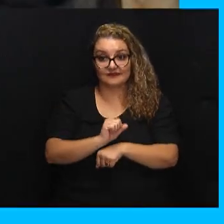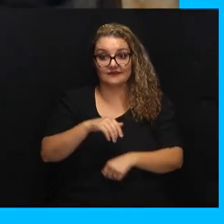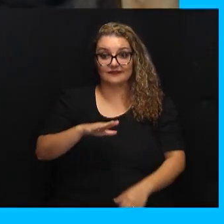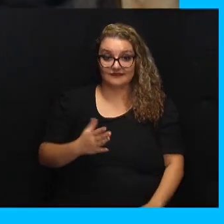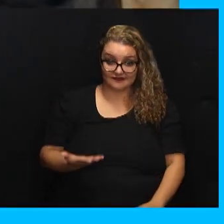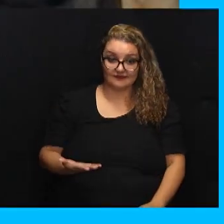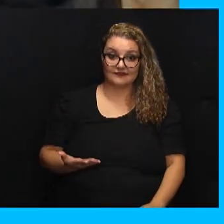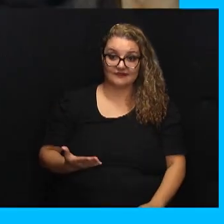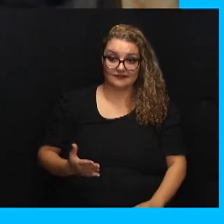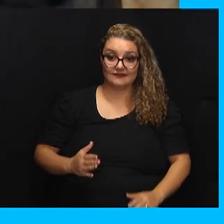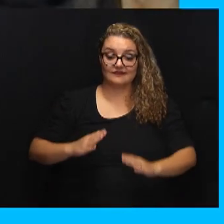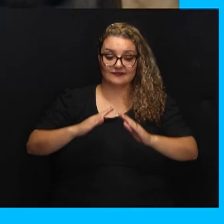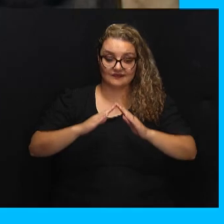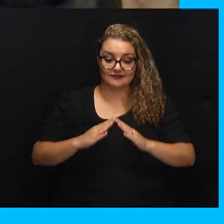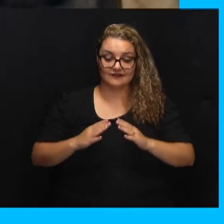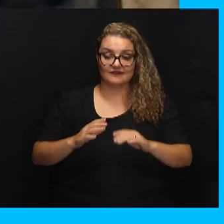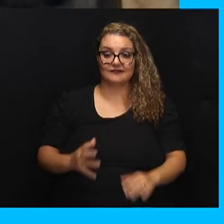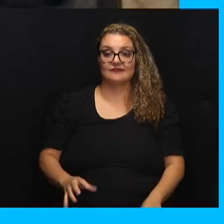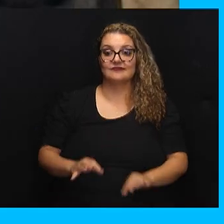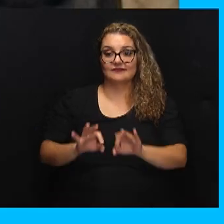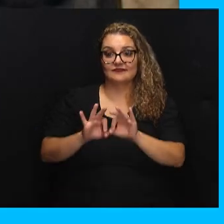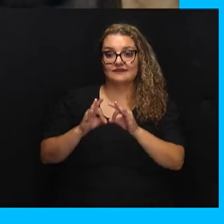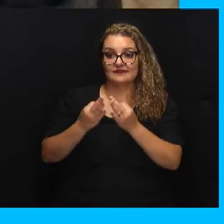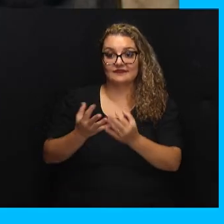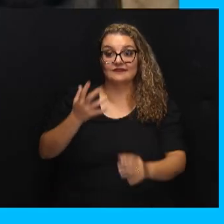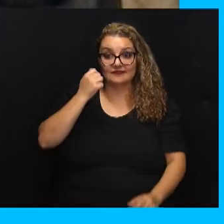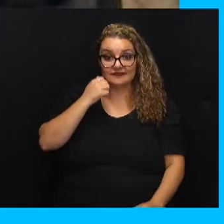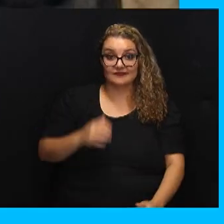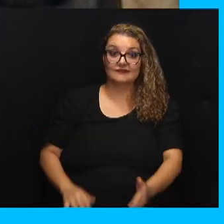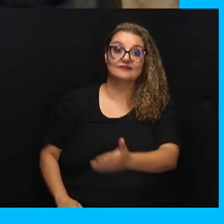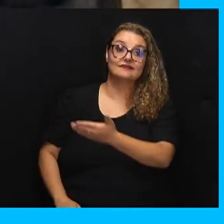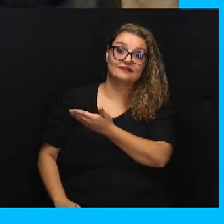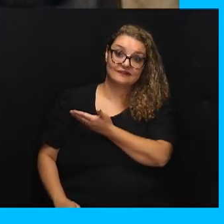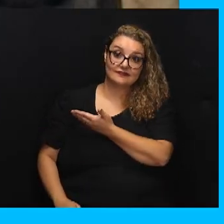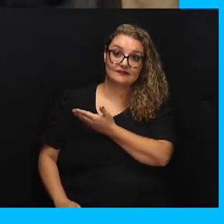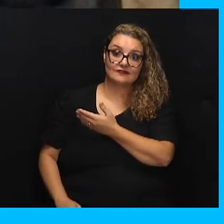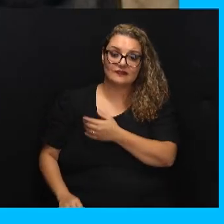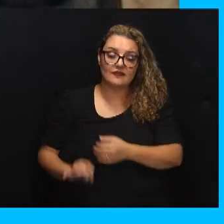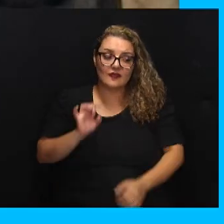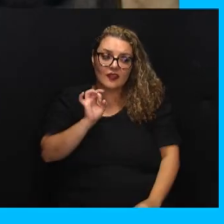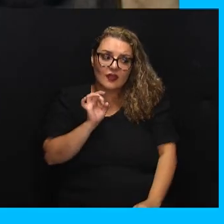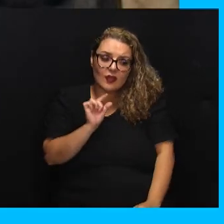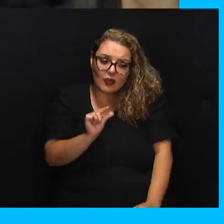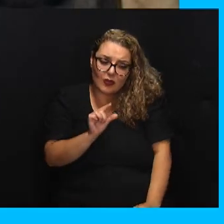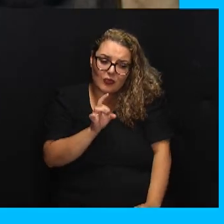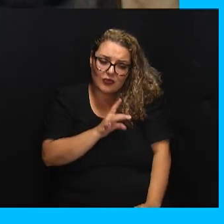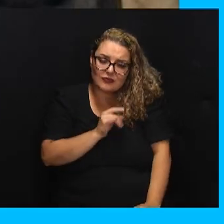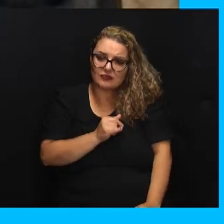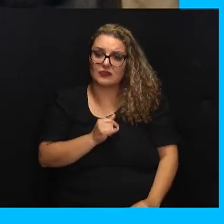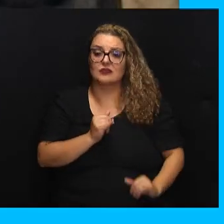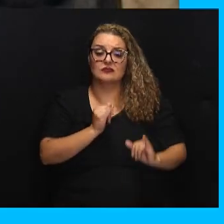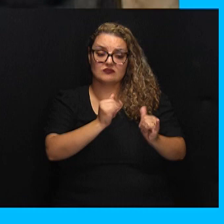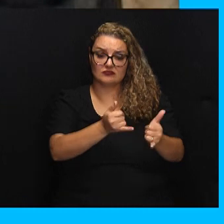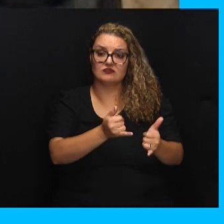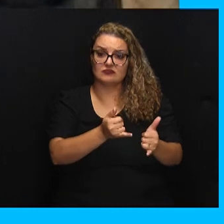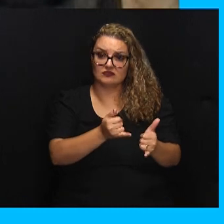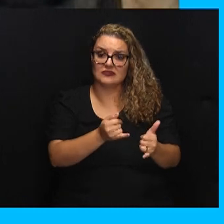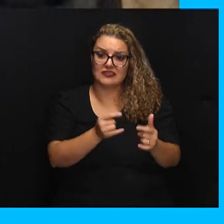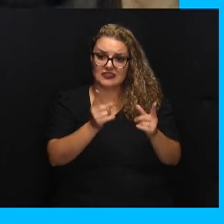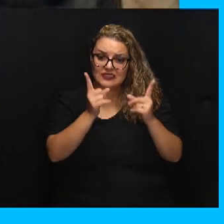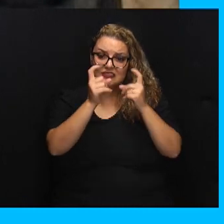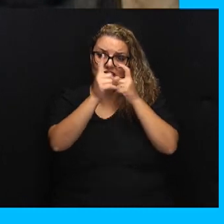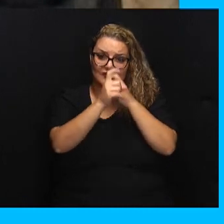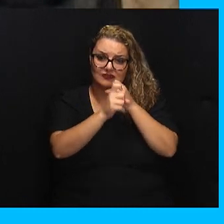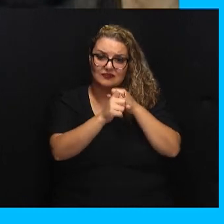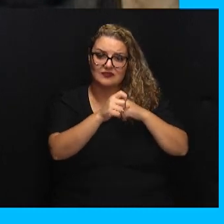caramelo rajado é o Oscar. Ele é um cão um pouco arredio, pois foi abandonado com muita dificuldade